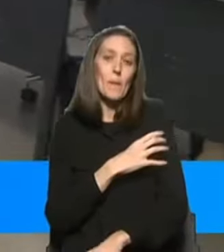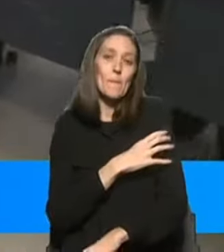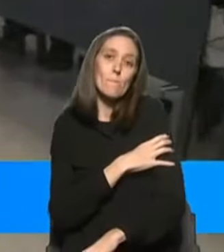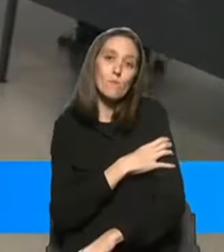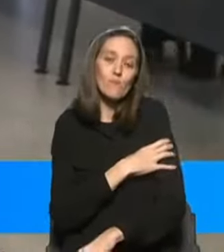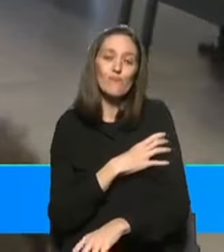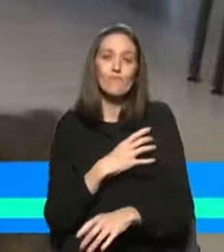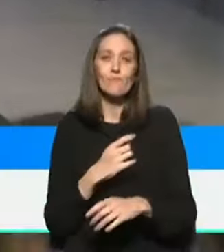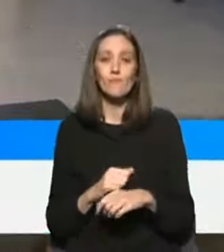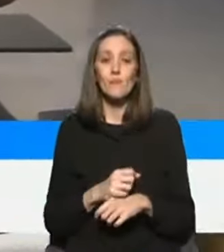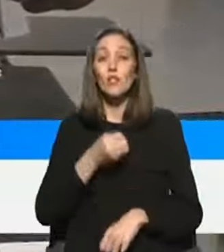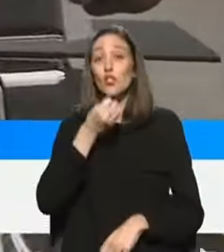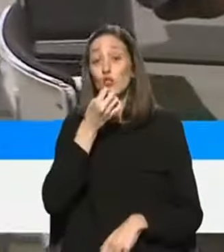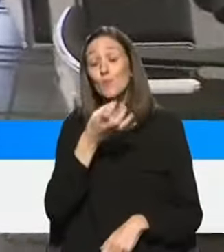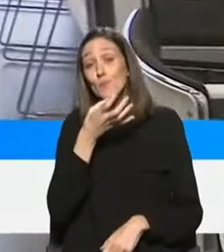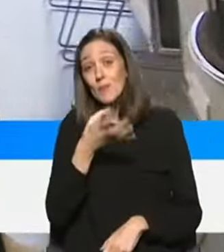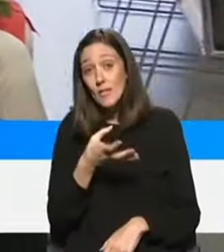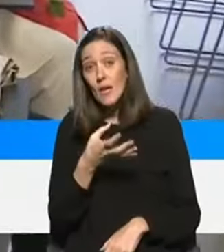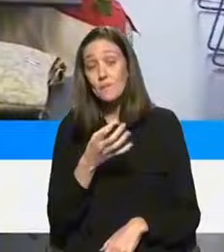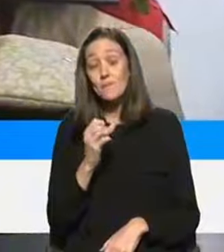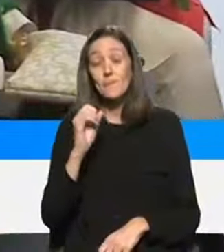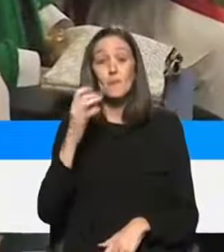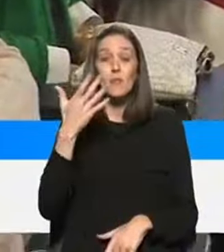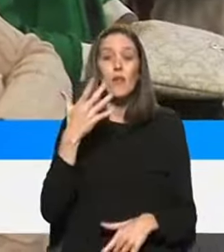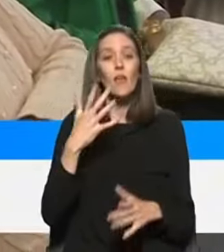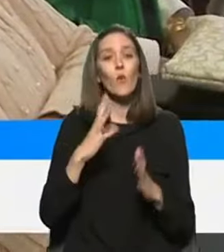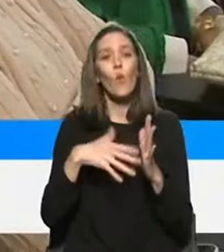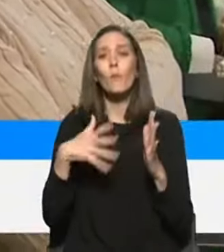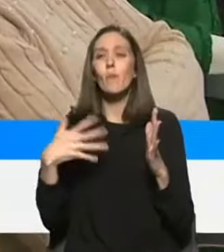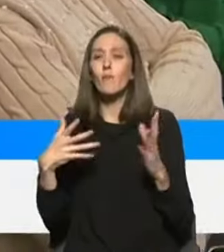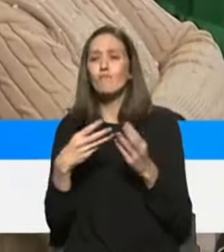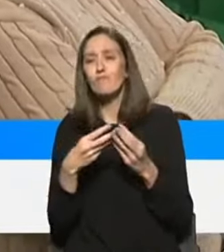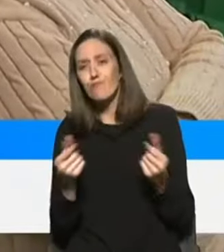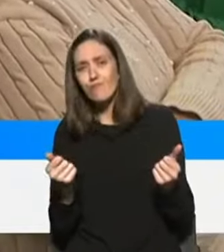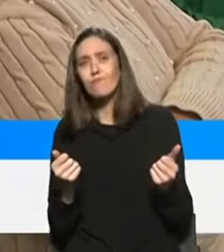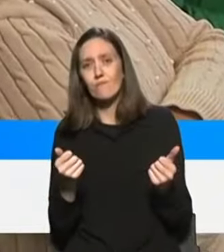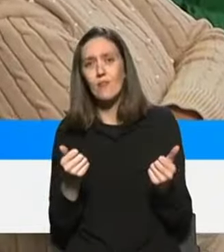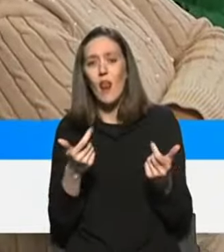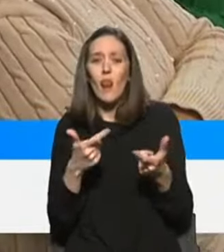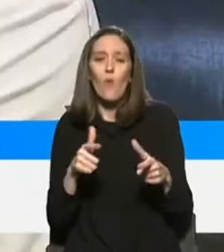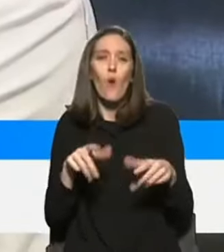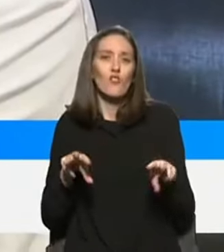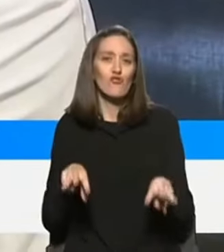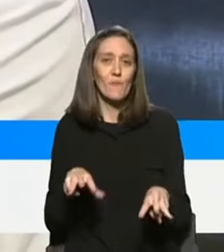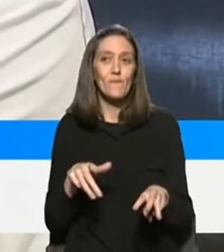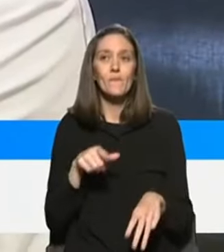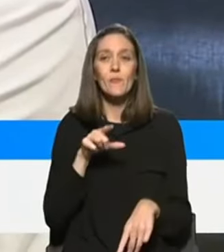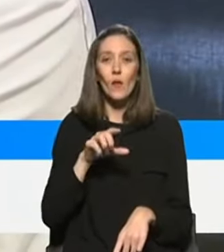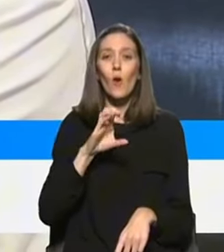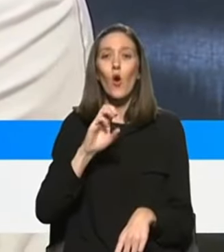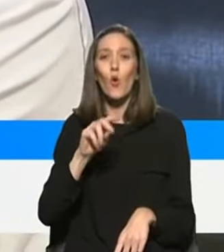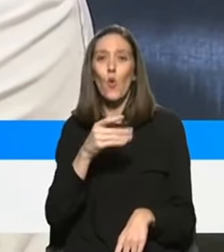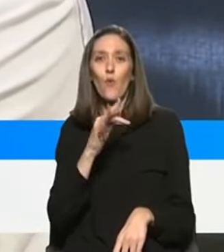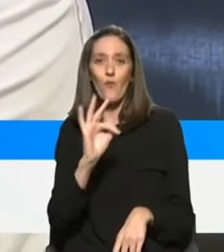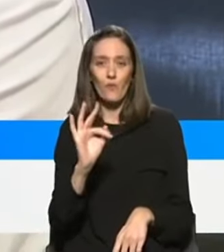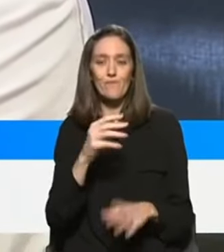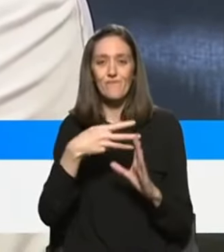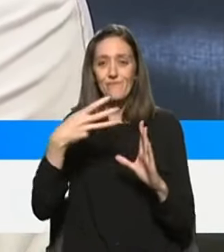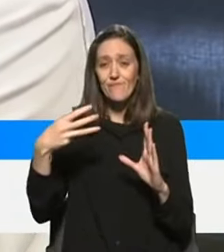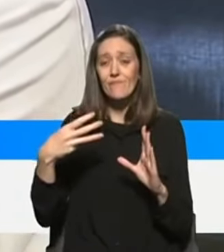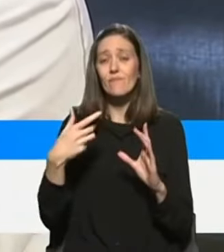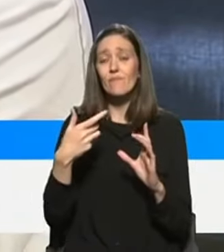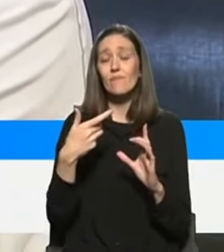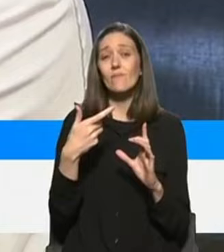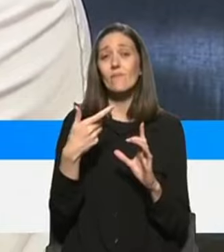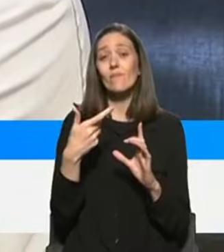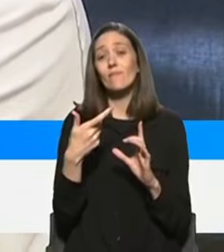Explicar e, acima de tudo, descomplicar linguagem. É com este mote que o Hospital CUF Açores abriu portas à população